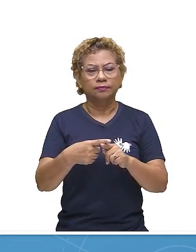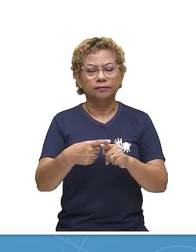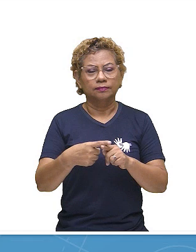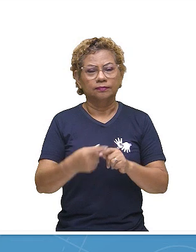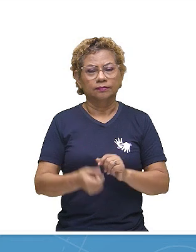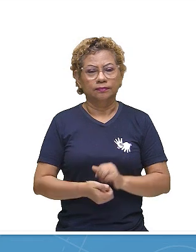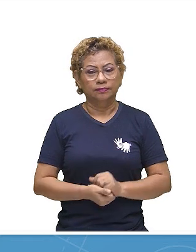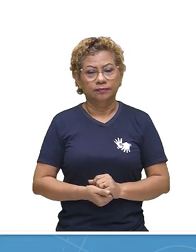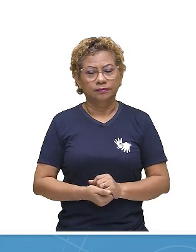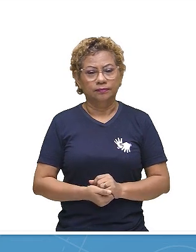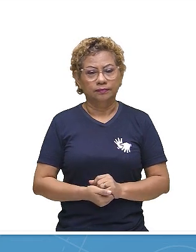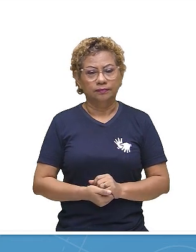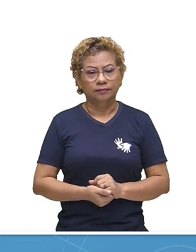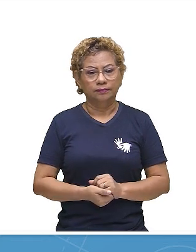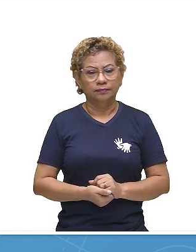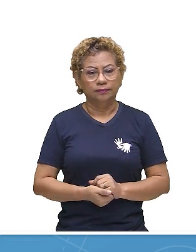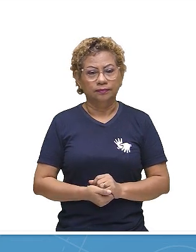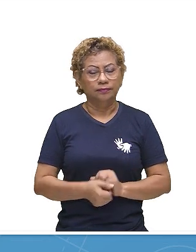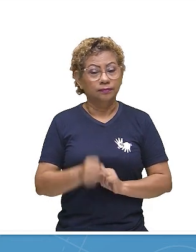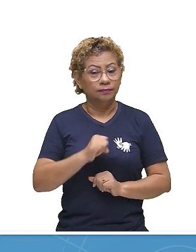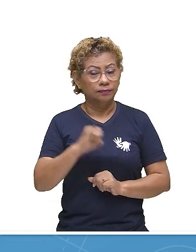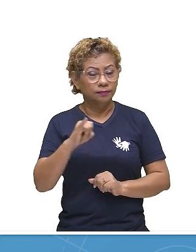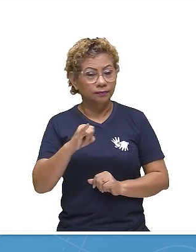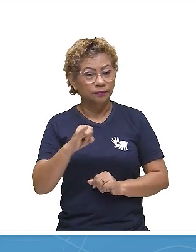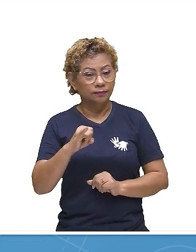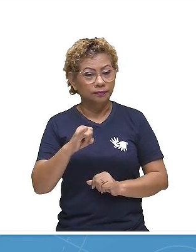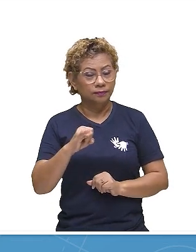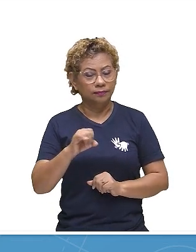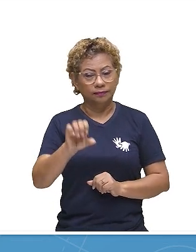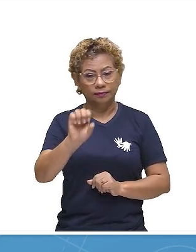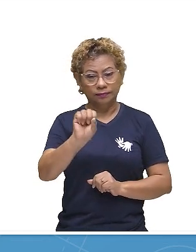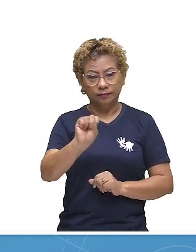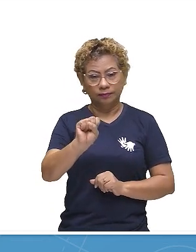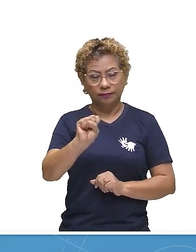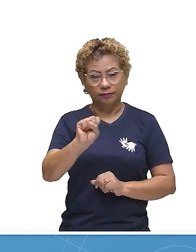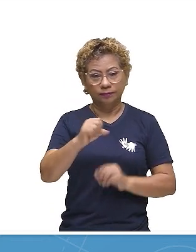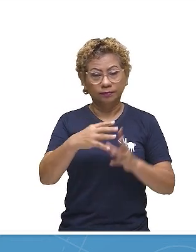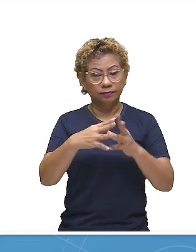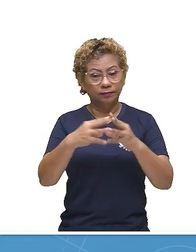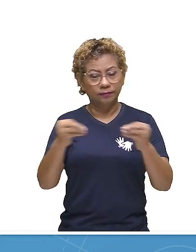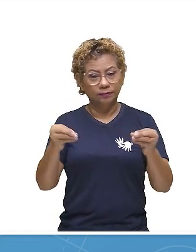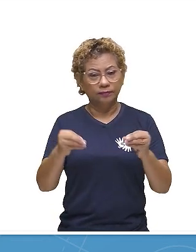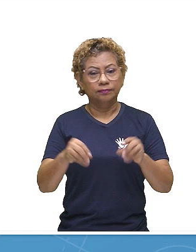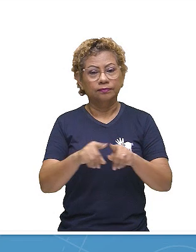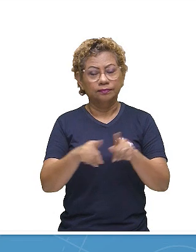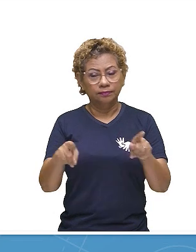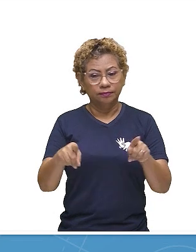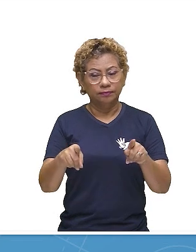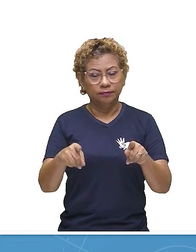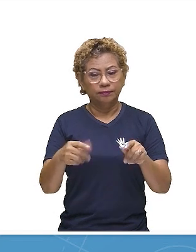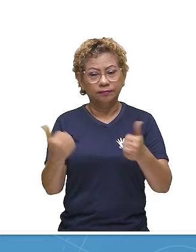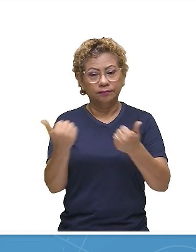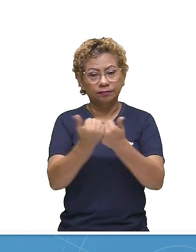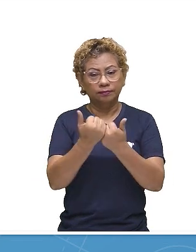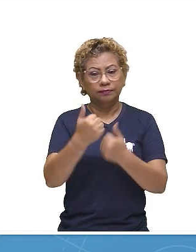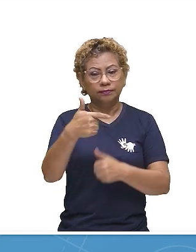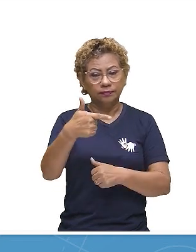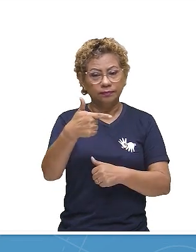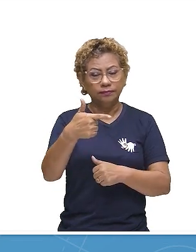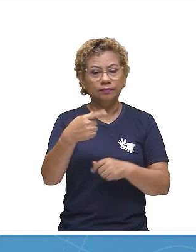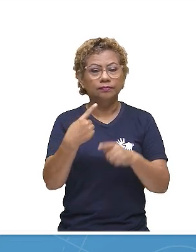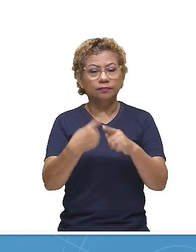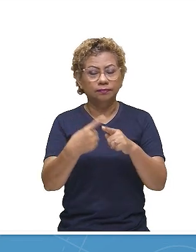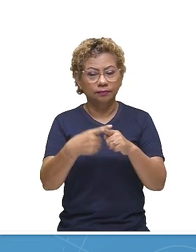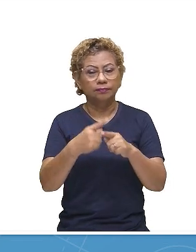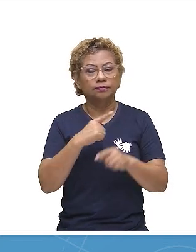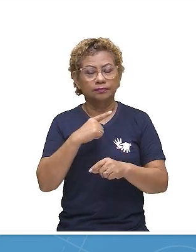Então, esse raiz cúbica de 8 vai sumir e vai aparecer quem? O 2, porque eu vou ter